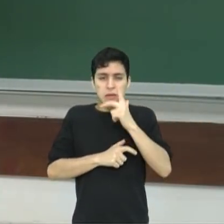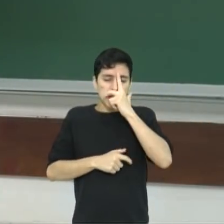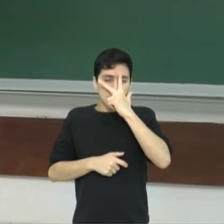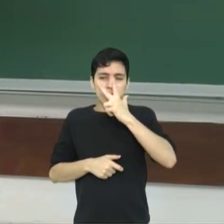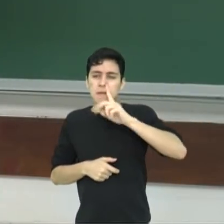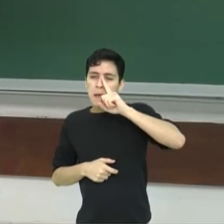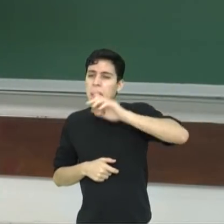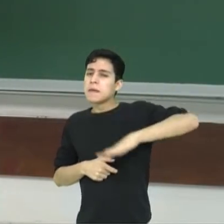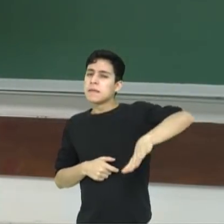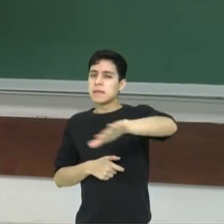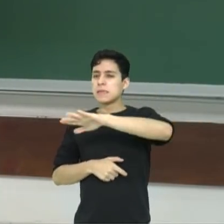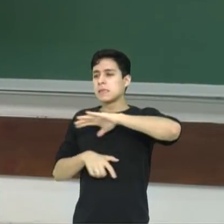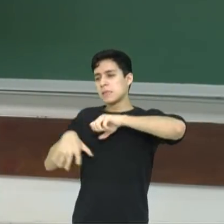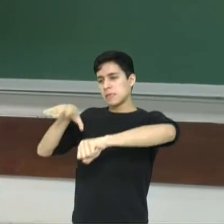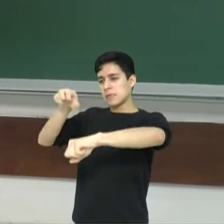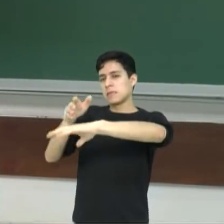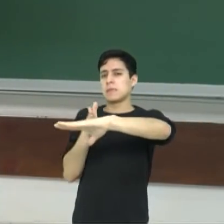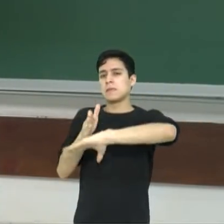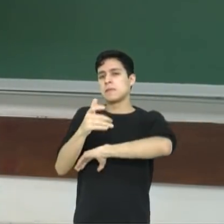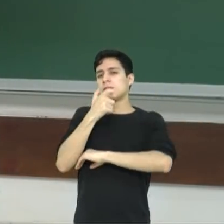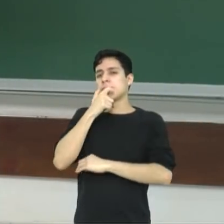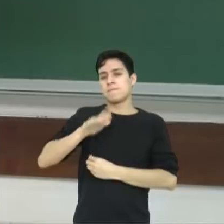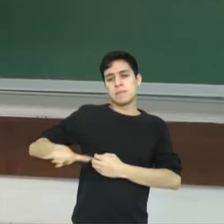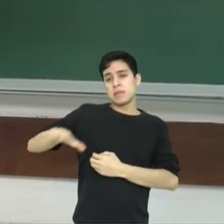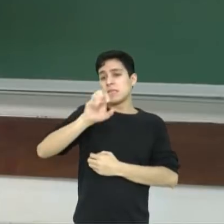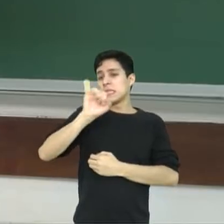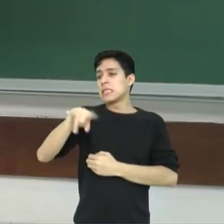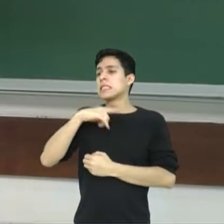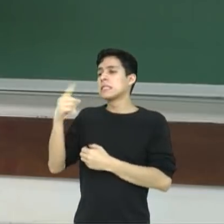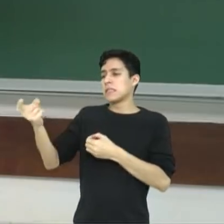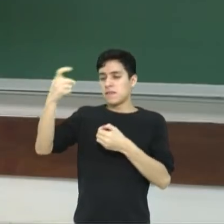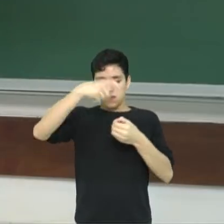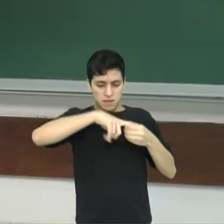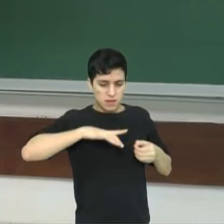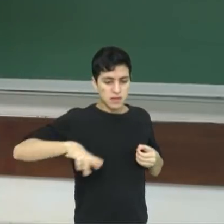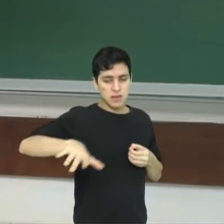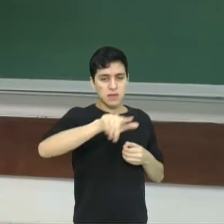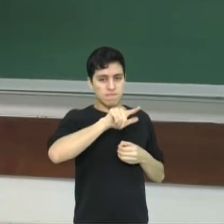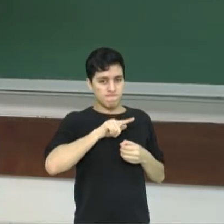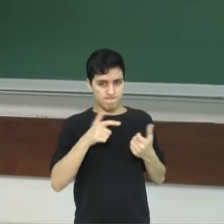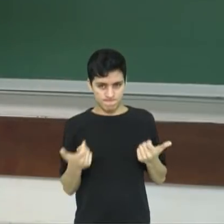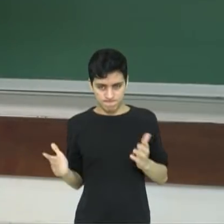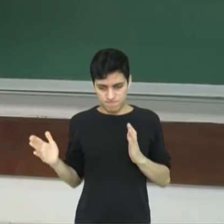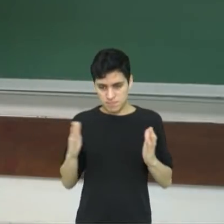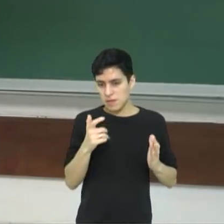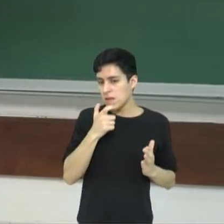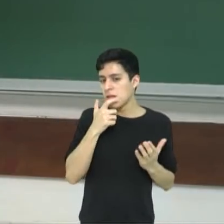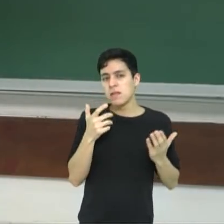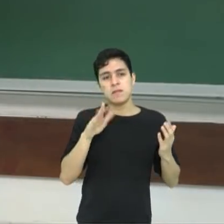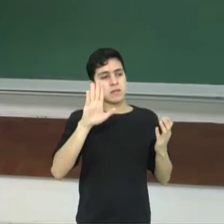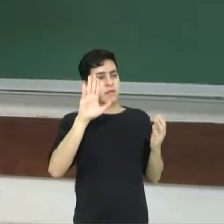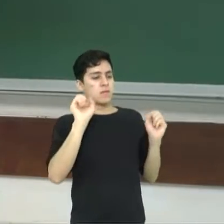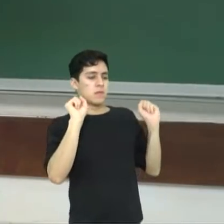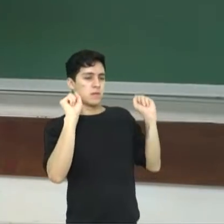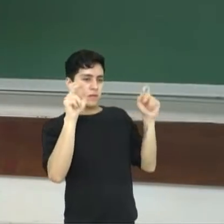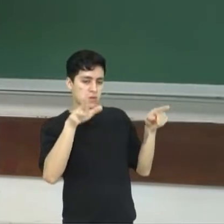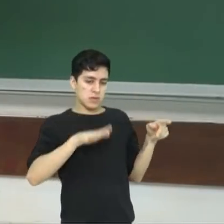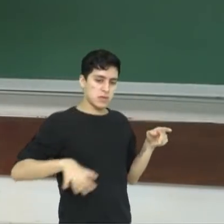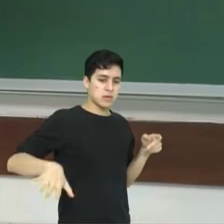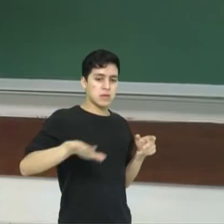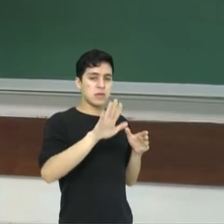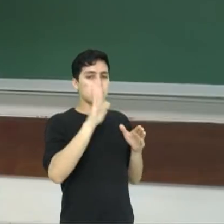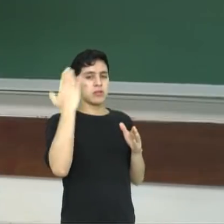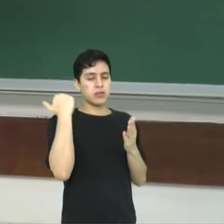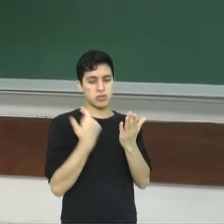ameaçando atacar a Inglaterra na região, caso não entregassem a região do Canal de Suez. A Inglaterra se apresentou dizendo que não, essa região